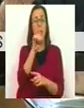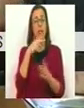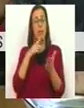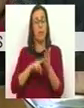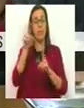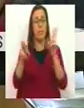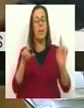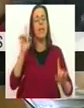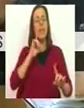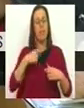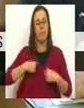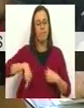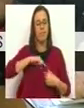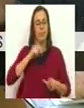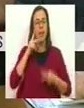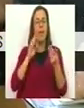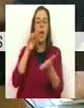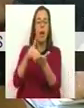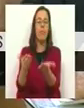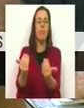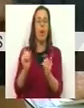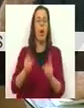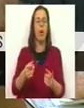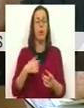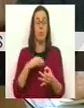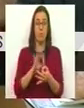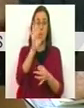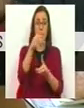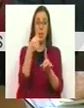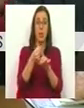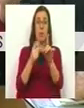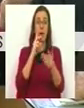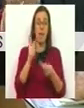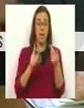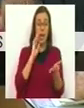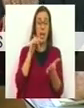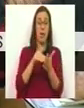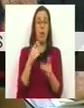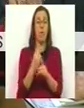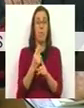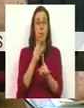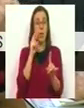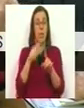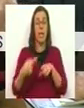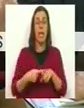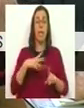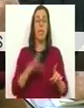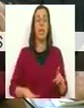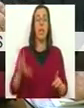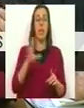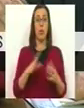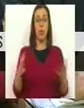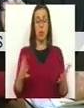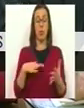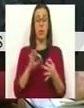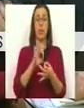terreno. Importa-nos muito avaliar os resultados. Eu lanço-lhe este desafio, avaliar os resultados também na ótica do interesse nacional. Não é?